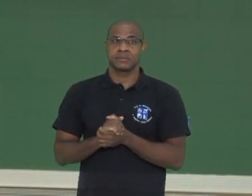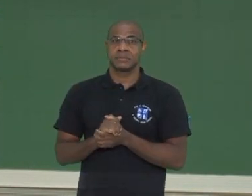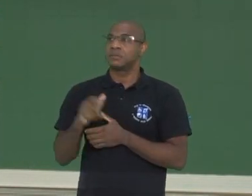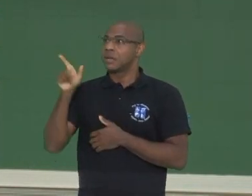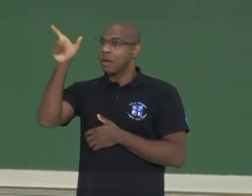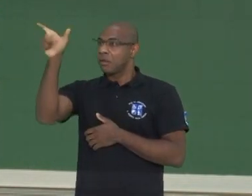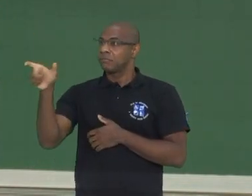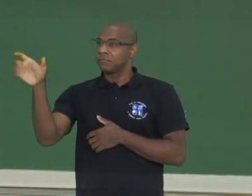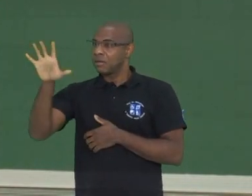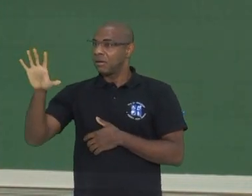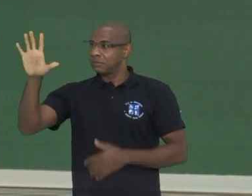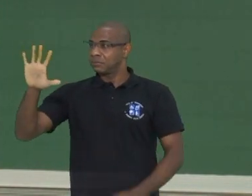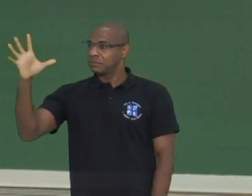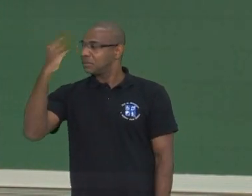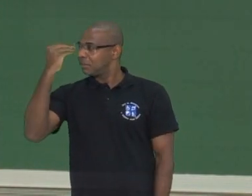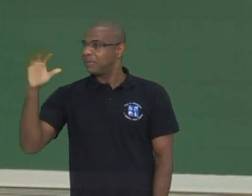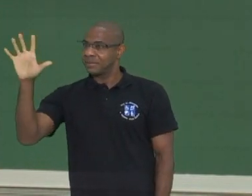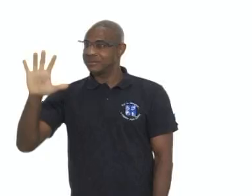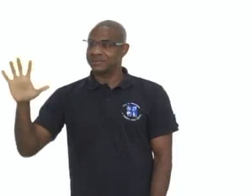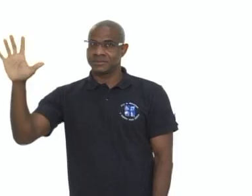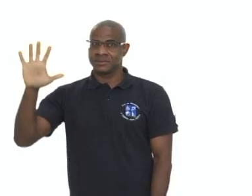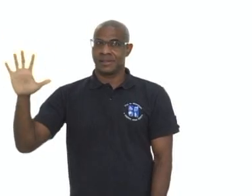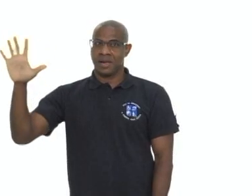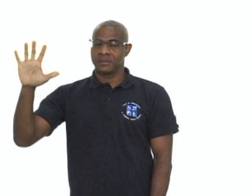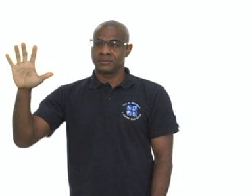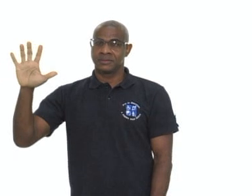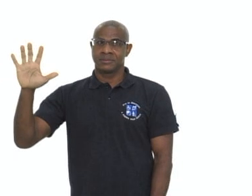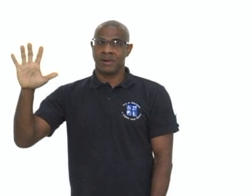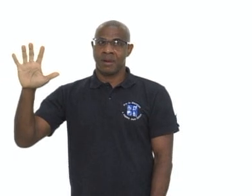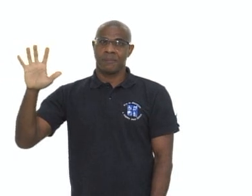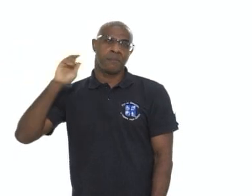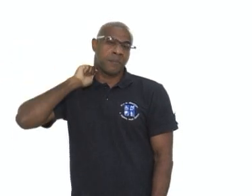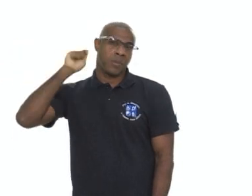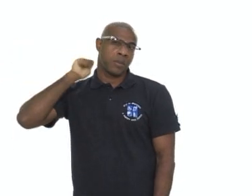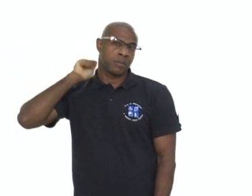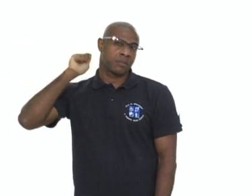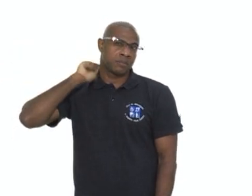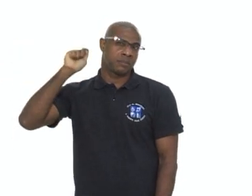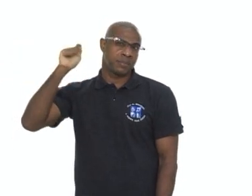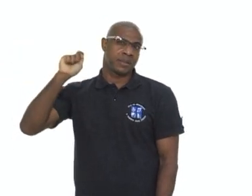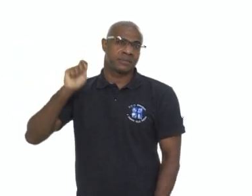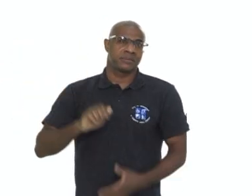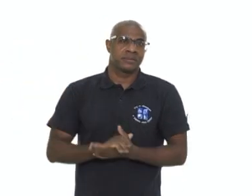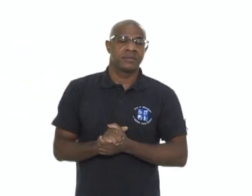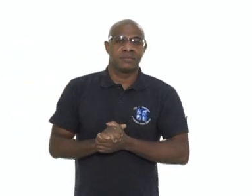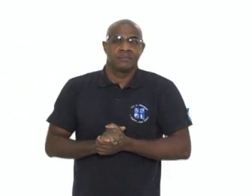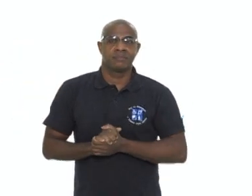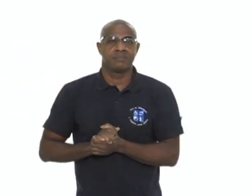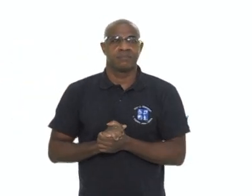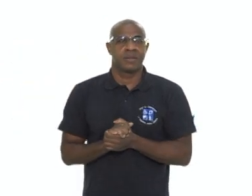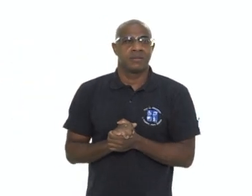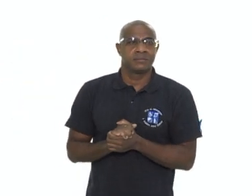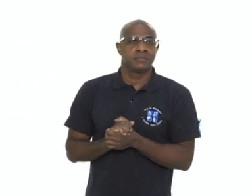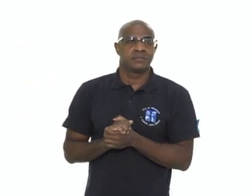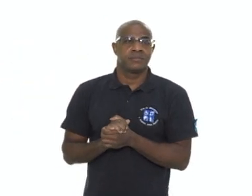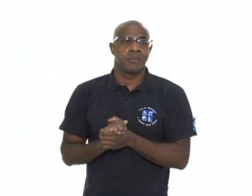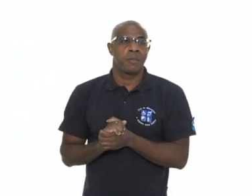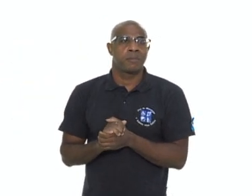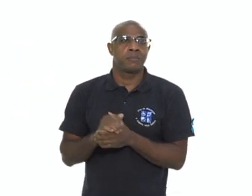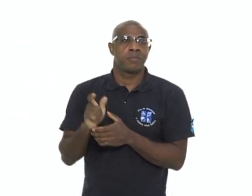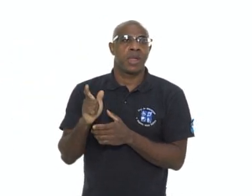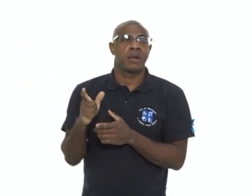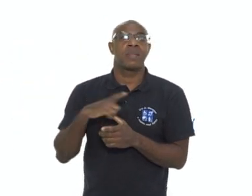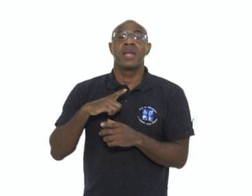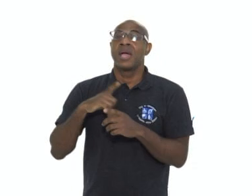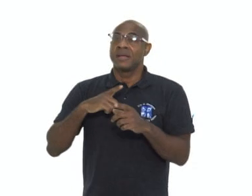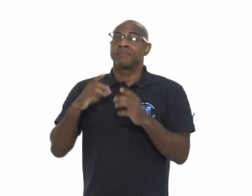imagem aqui, tá? O Martírio de Tiradentes, Aurélio de Figueiredo, 1893, imagem do Museu